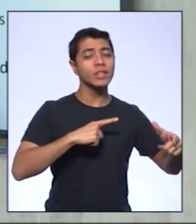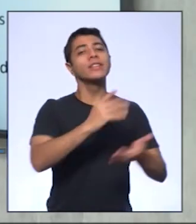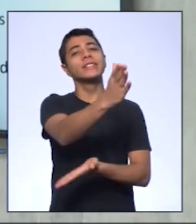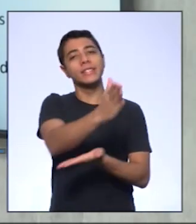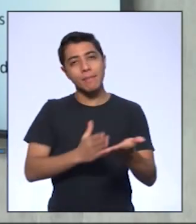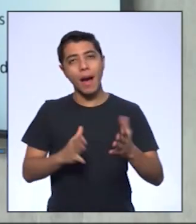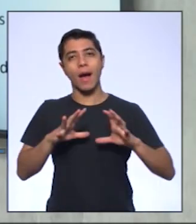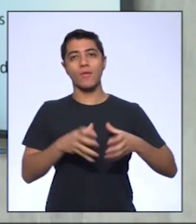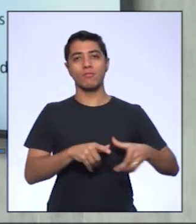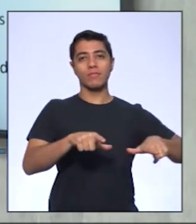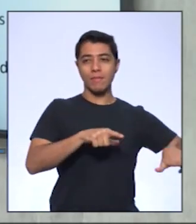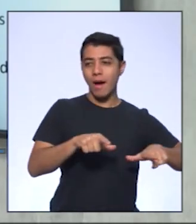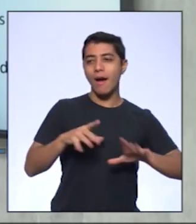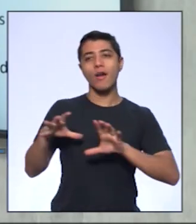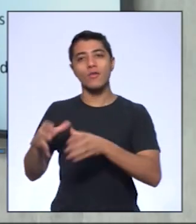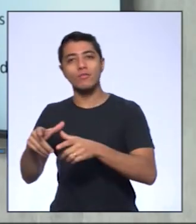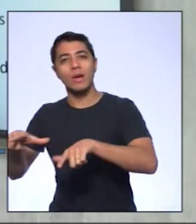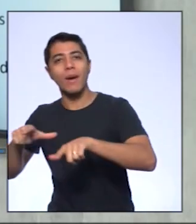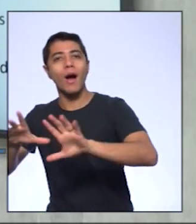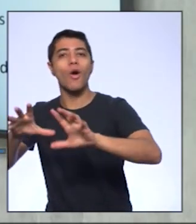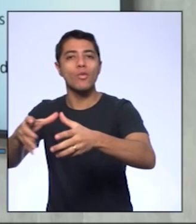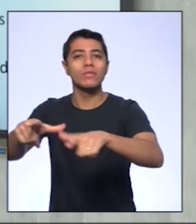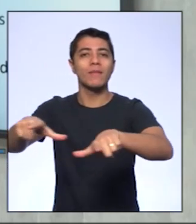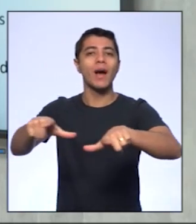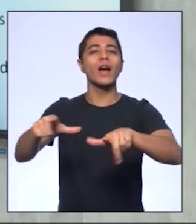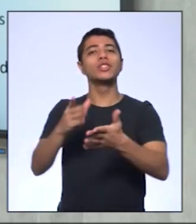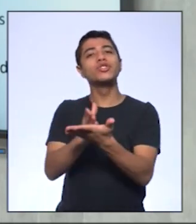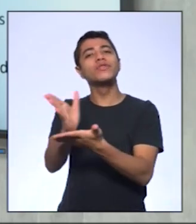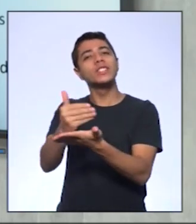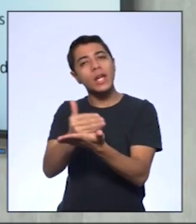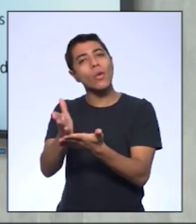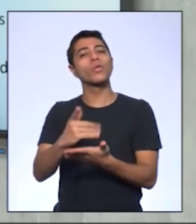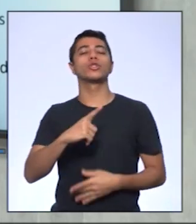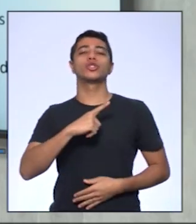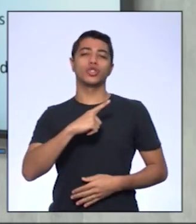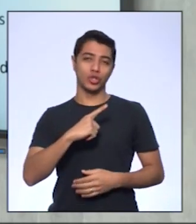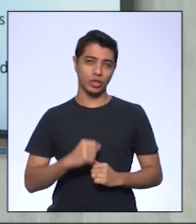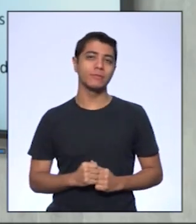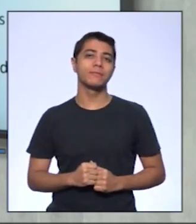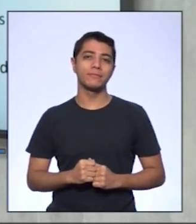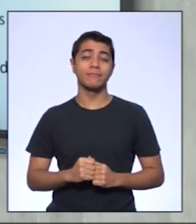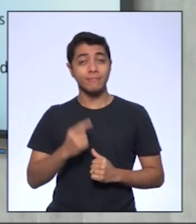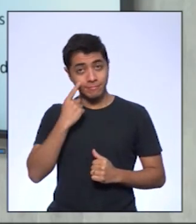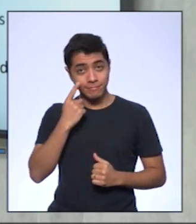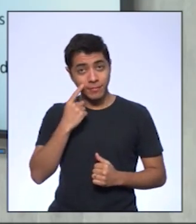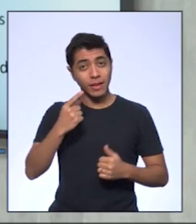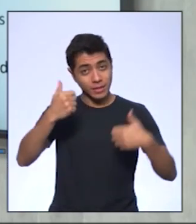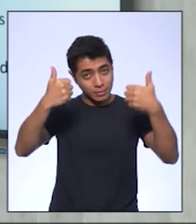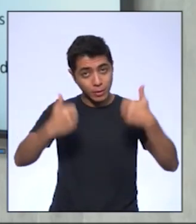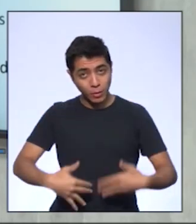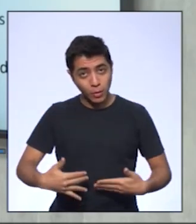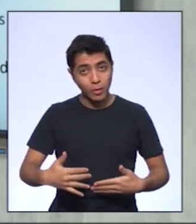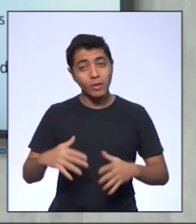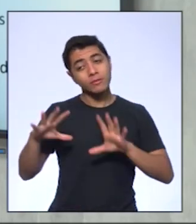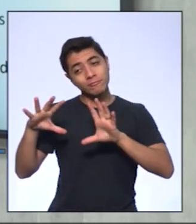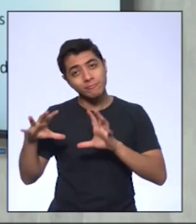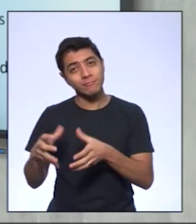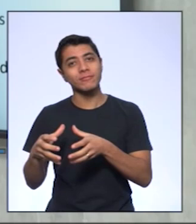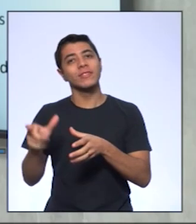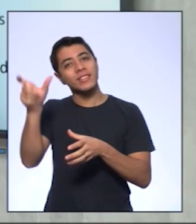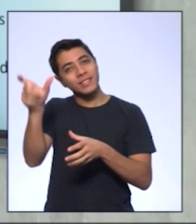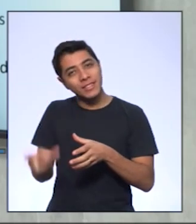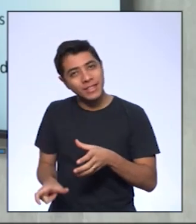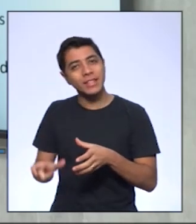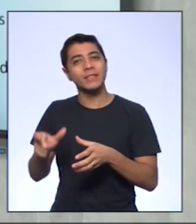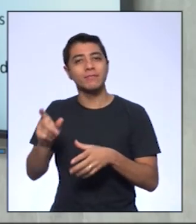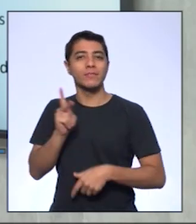O intelectual, como ele estava falando, e depois ele falou do artesão, né? Ele falou do cara que faz um ofício, das corporações de ofício. Esses caras, eles estão